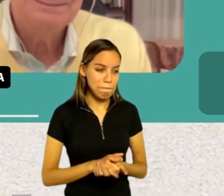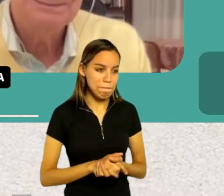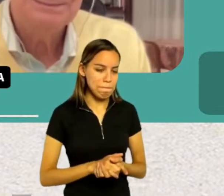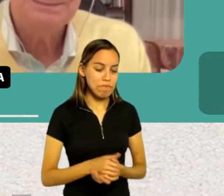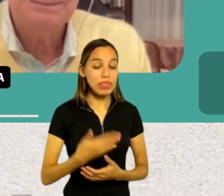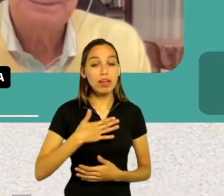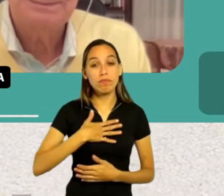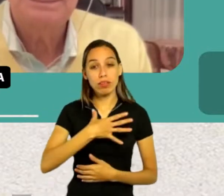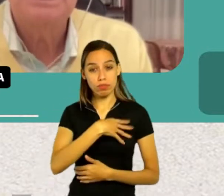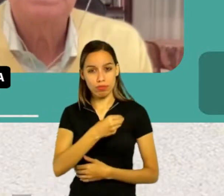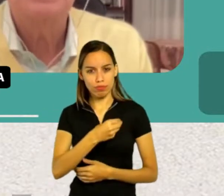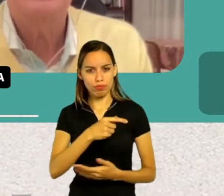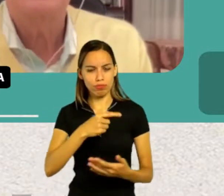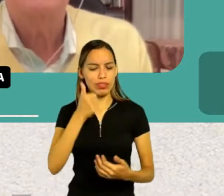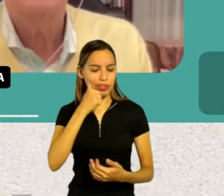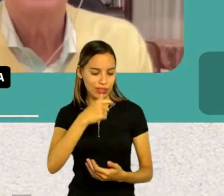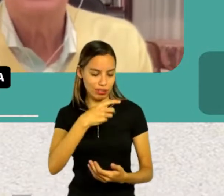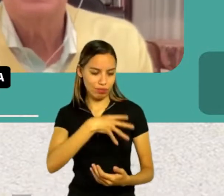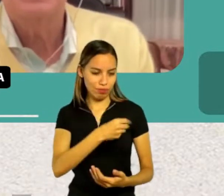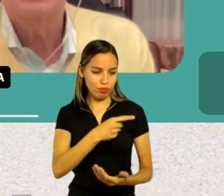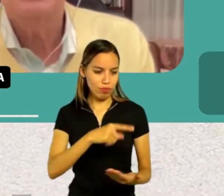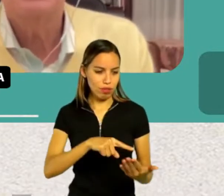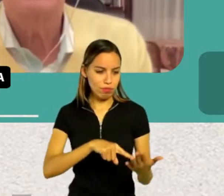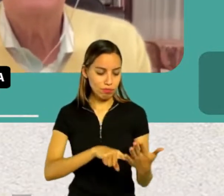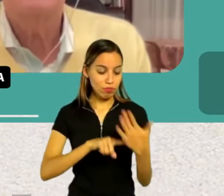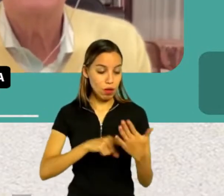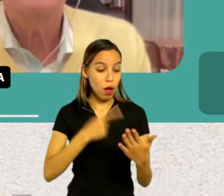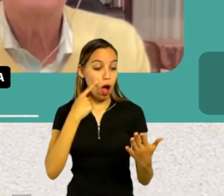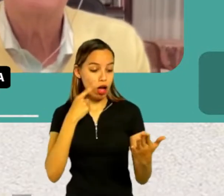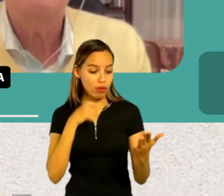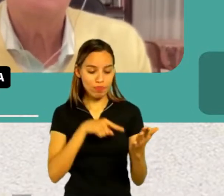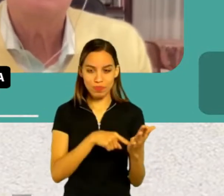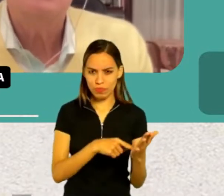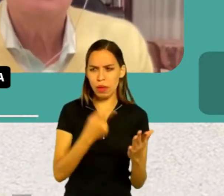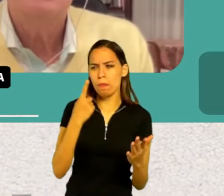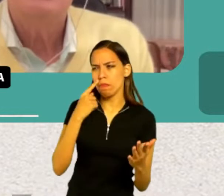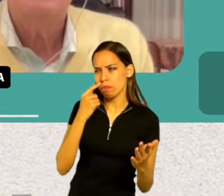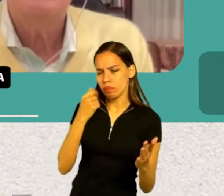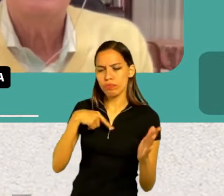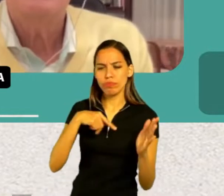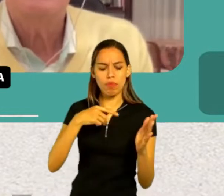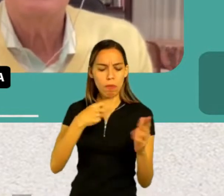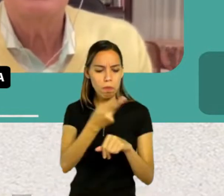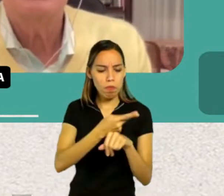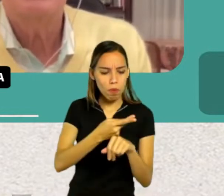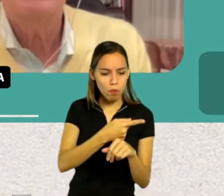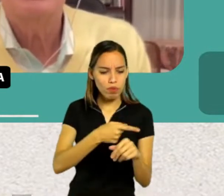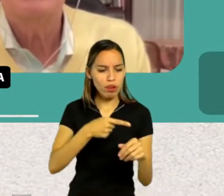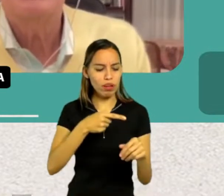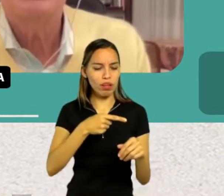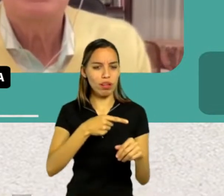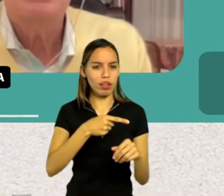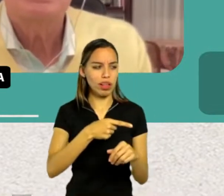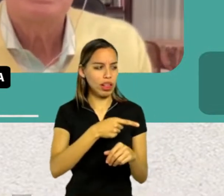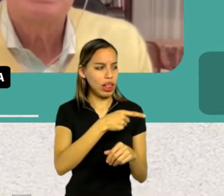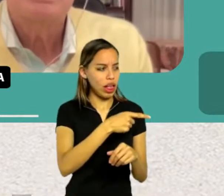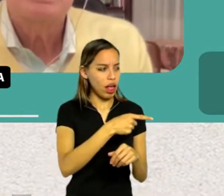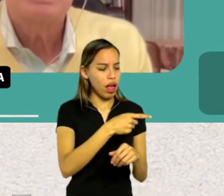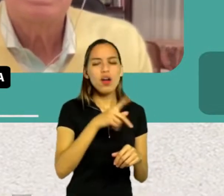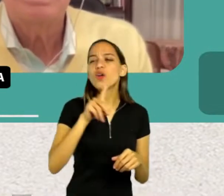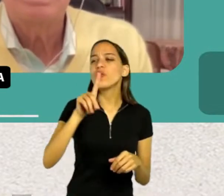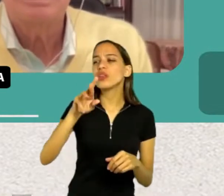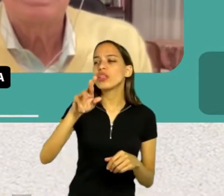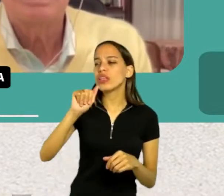apresentou virou para mim, falou assim, não, pai, eu procurei no Google, aí vi aquela fala do Drauzio